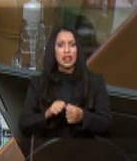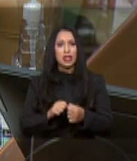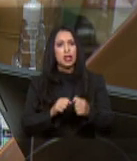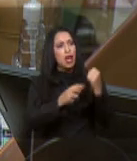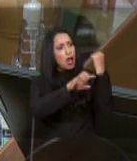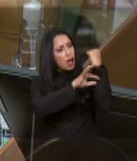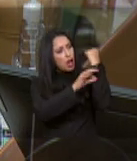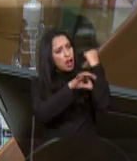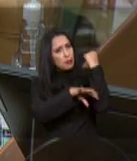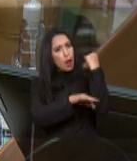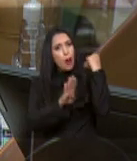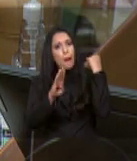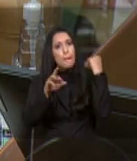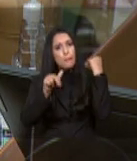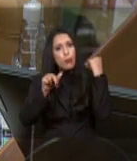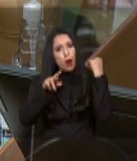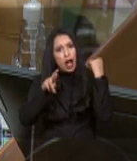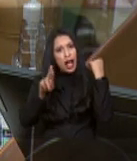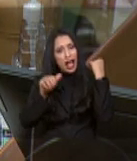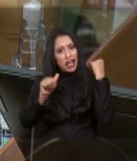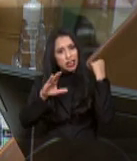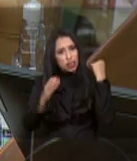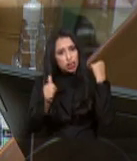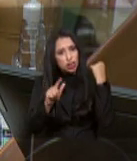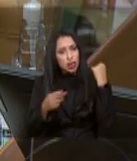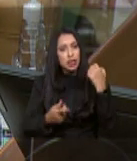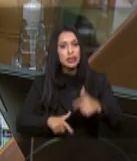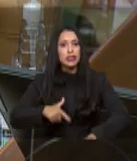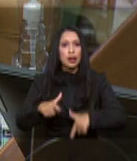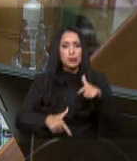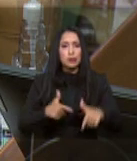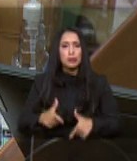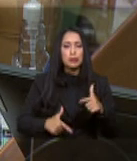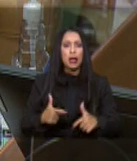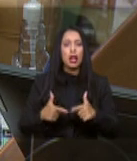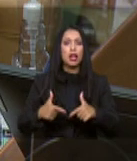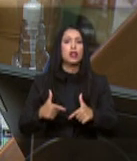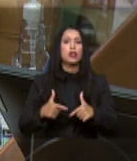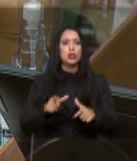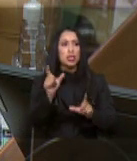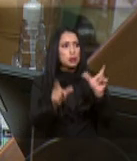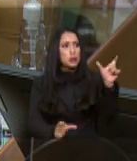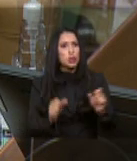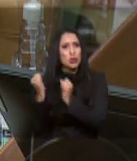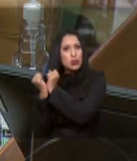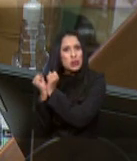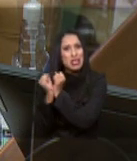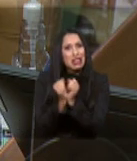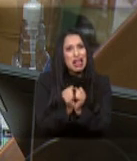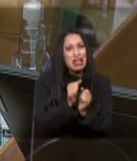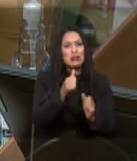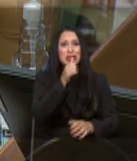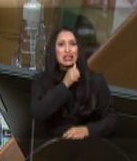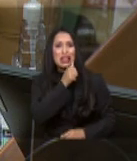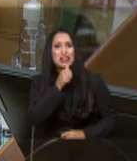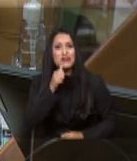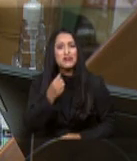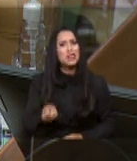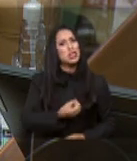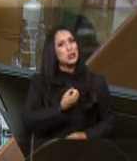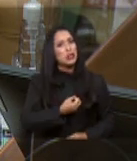borracha, ao serviço dos trabalhadores explorados como escravos, às vezes com sacrifício da vida.